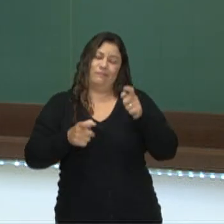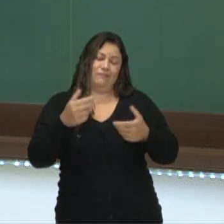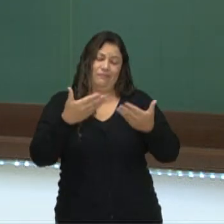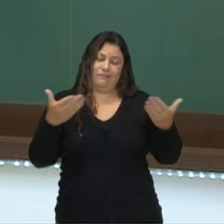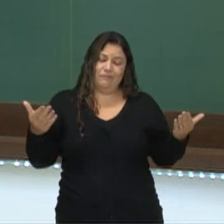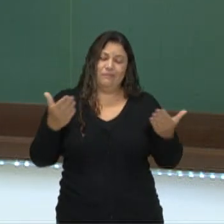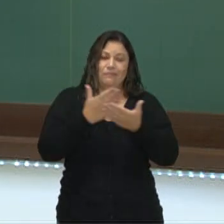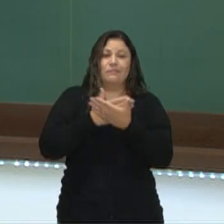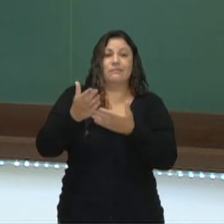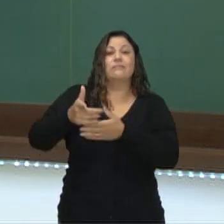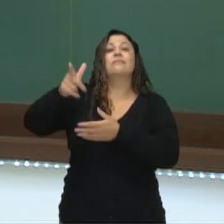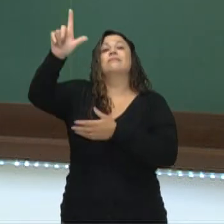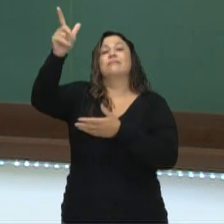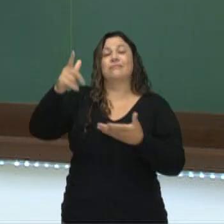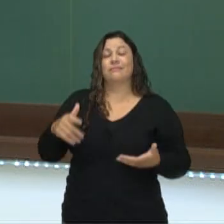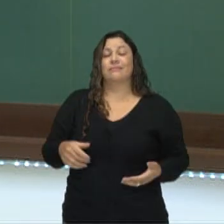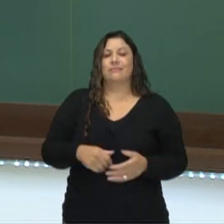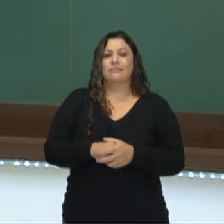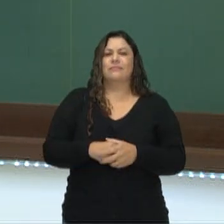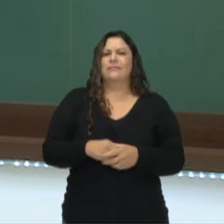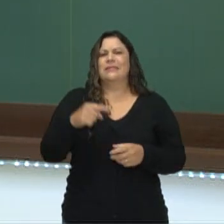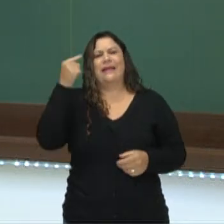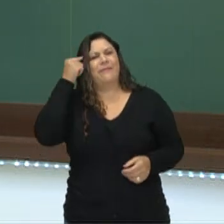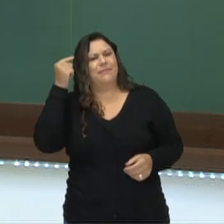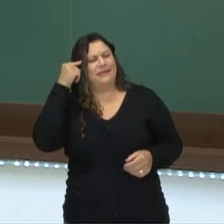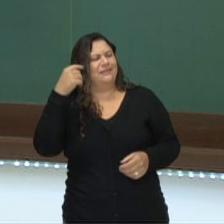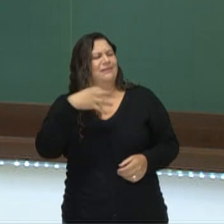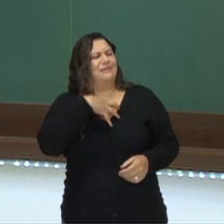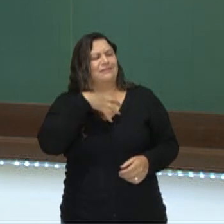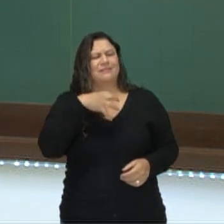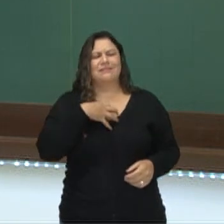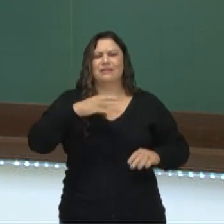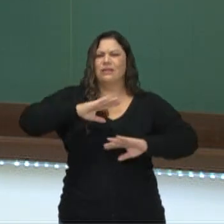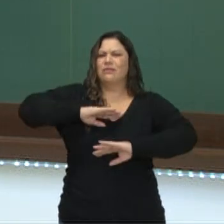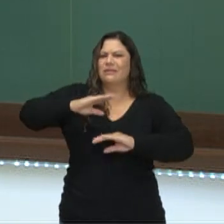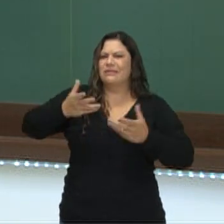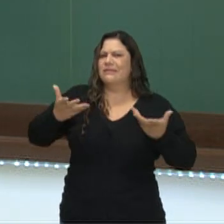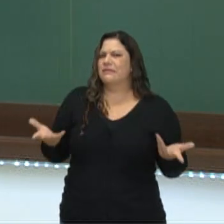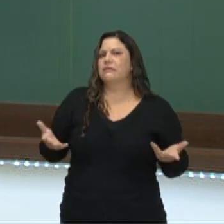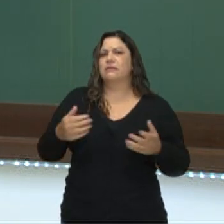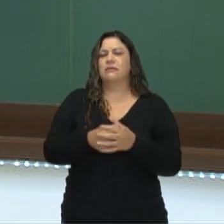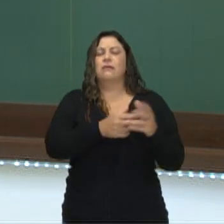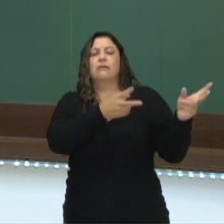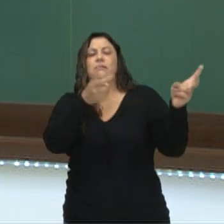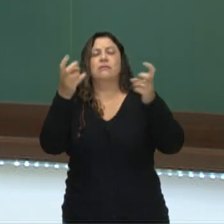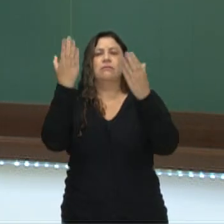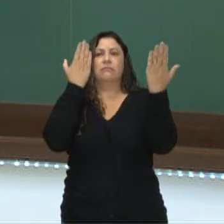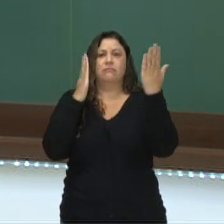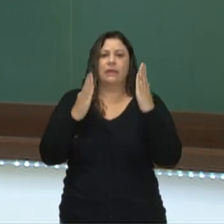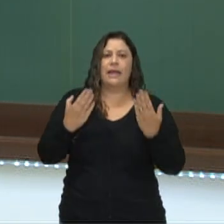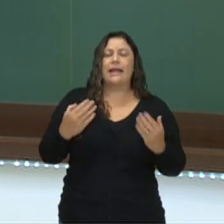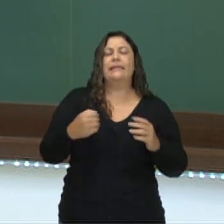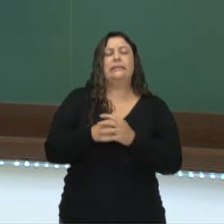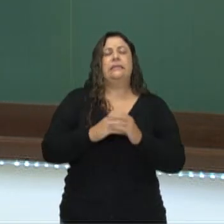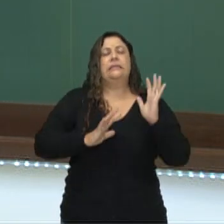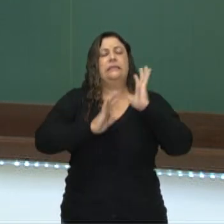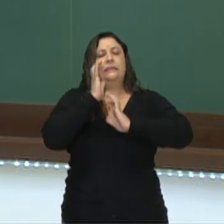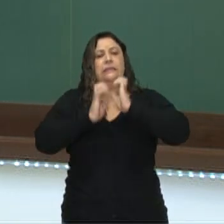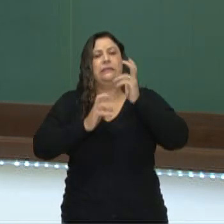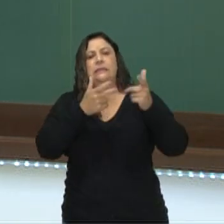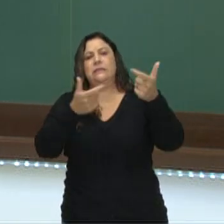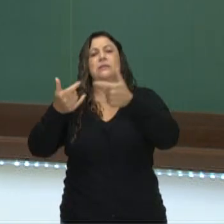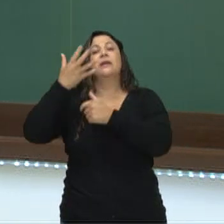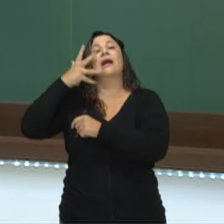essas armas, gente. Pensa na situação. Quando a gente analisa uma área de conflito, você pensa assim, como ficaram